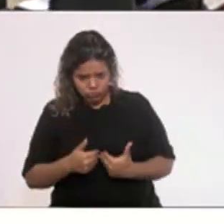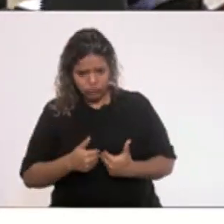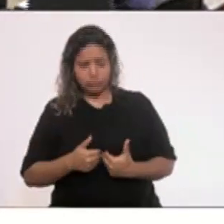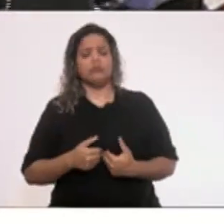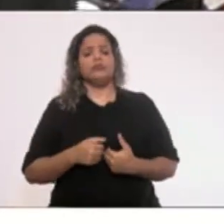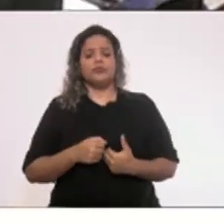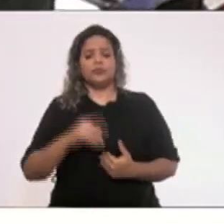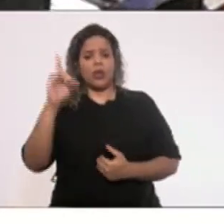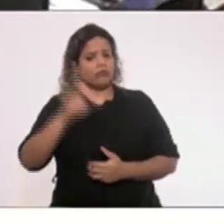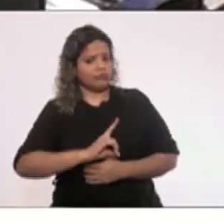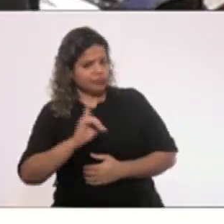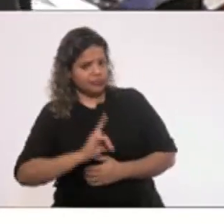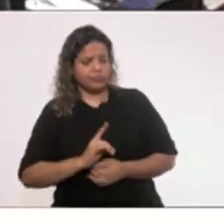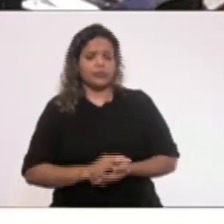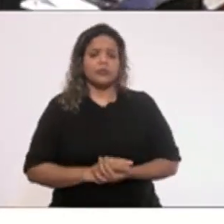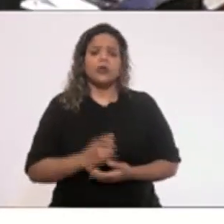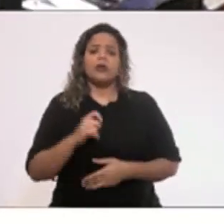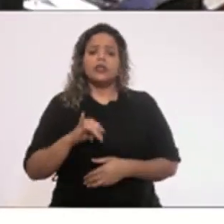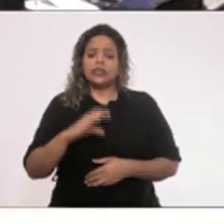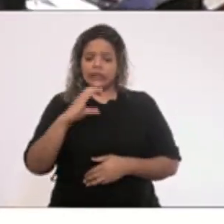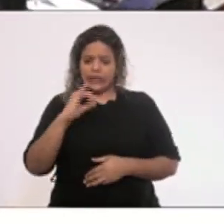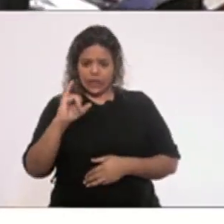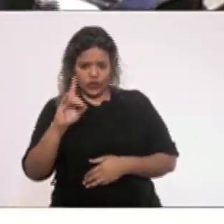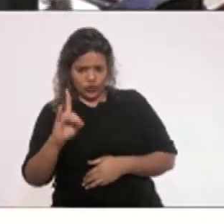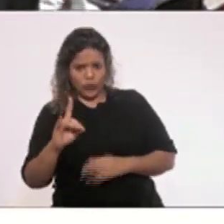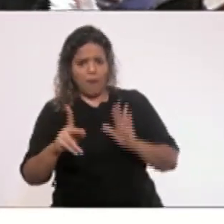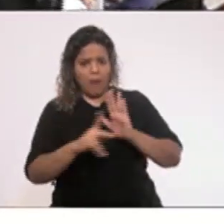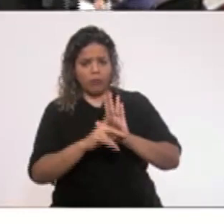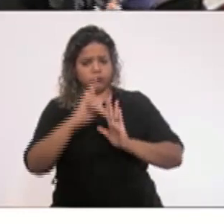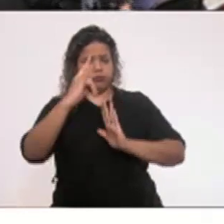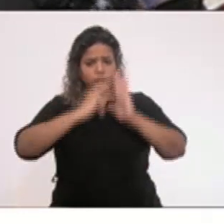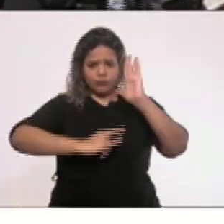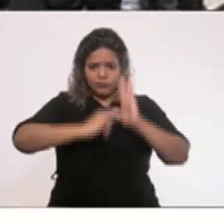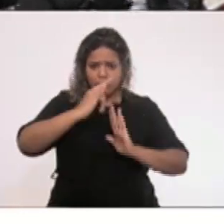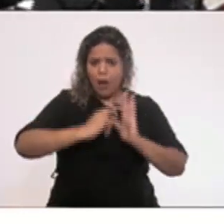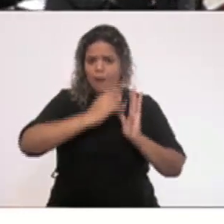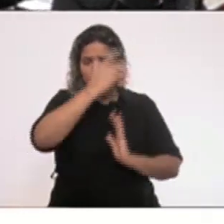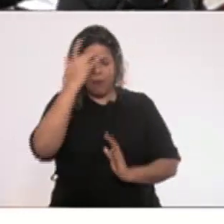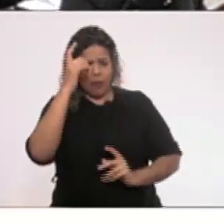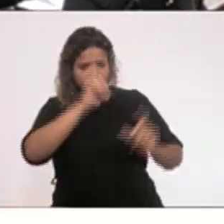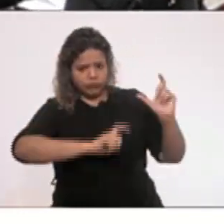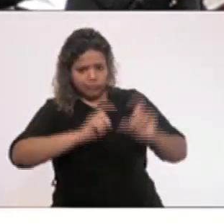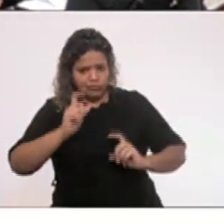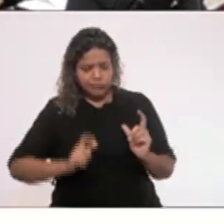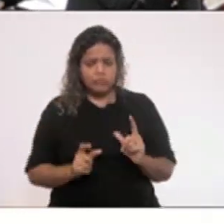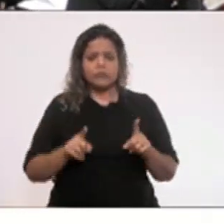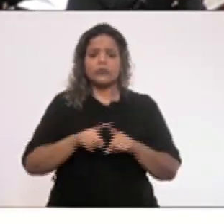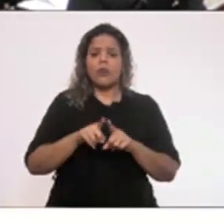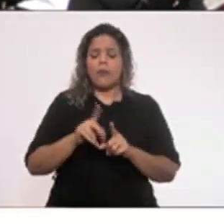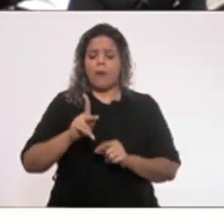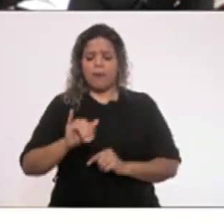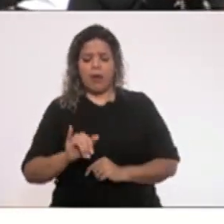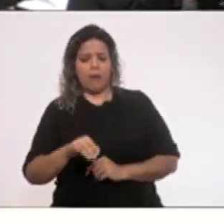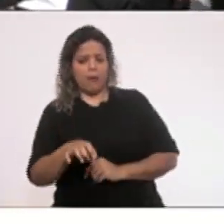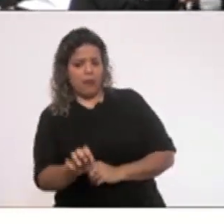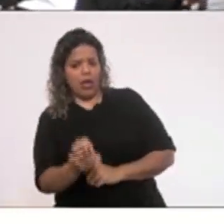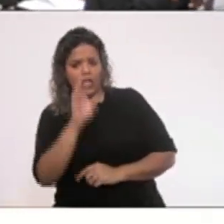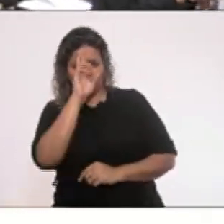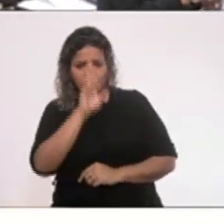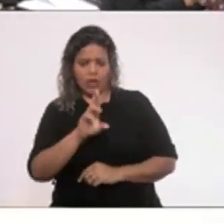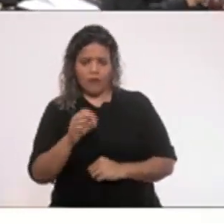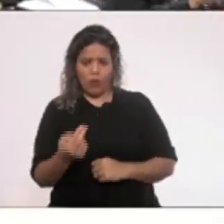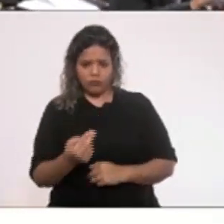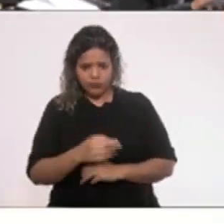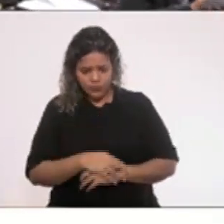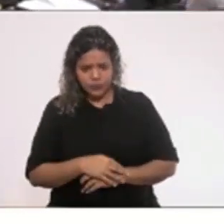Estatística Internacional de Doenças, CID, documentos pessoais, bem como de seus pais ou responsáveis